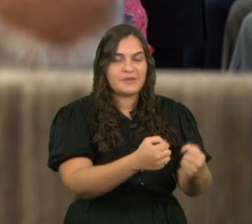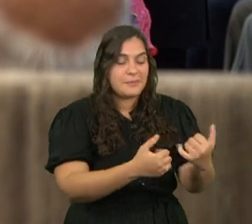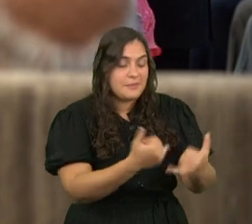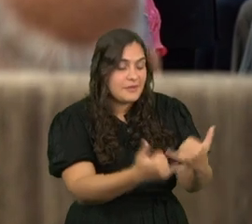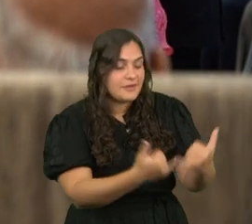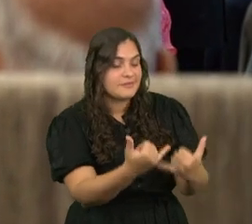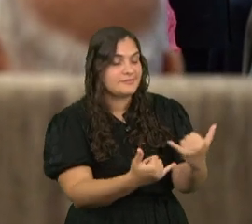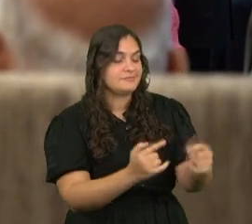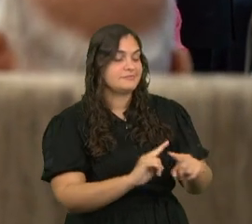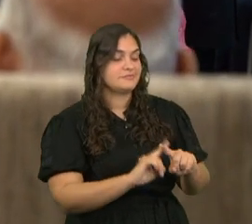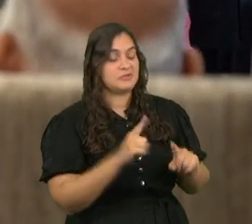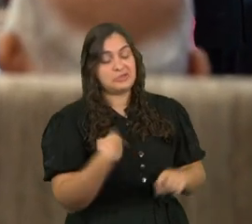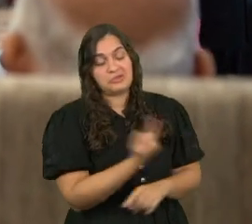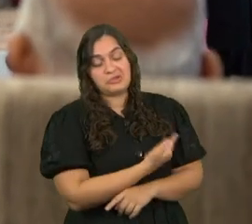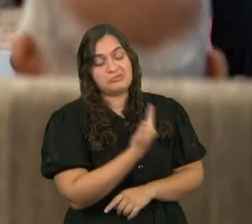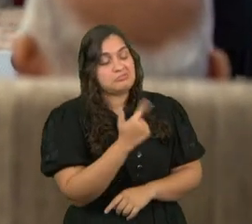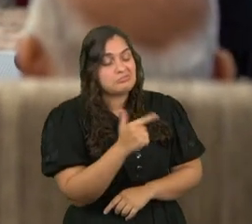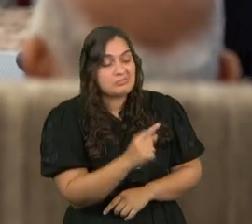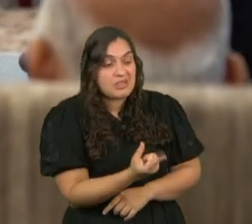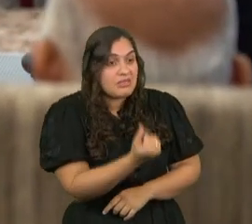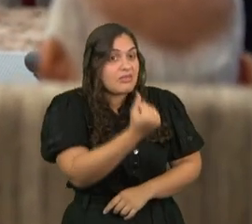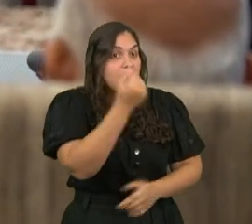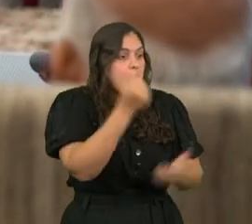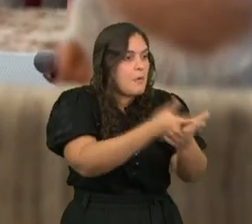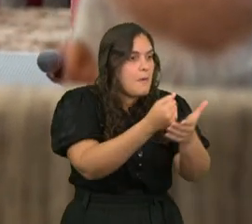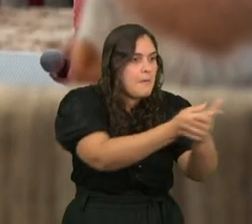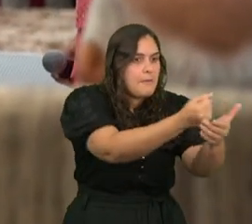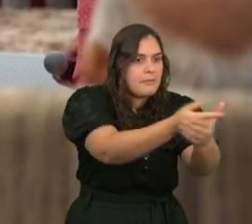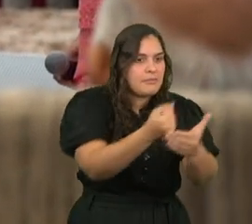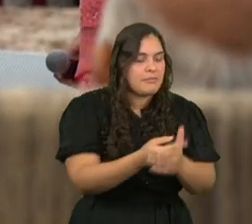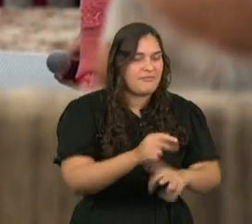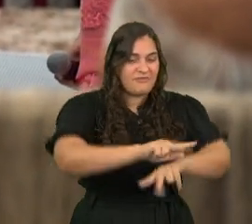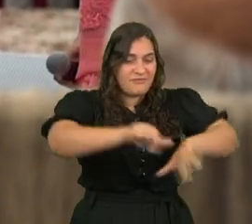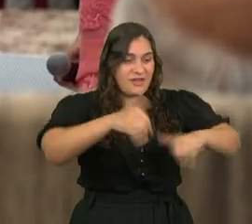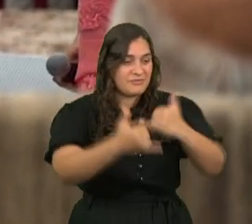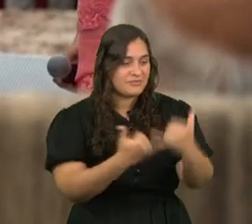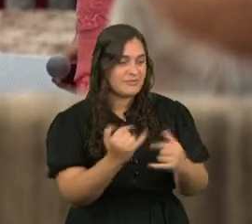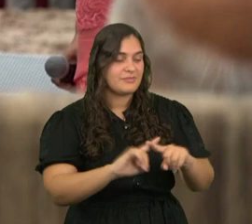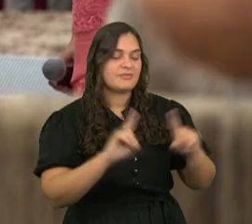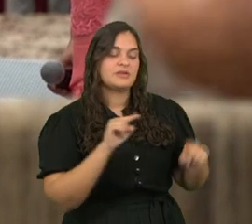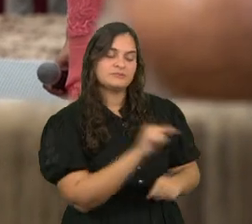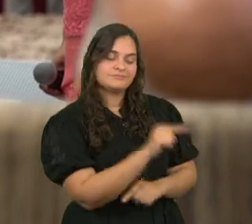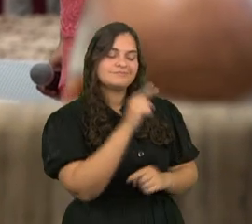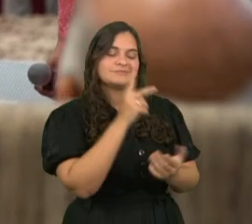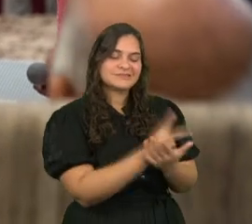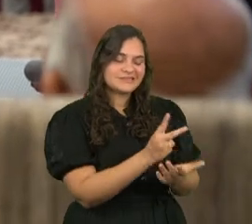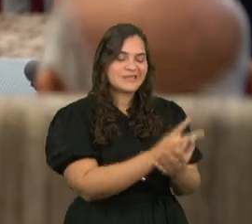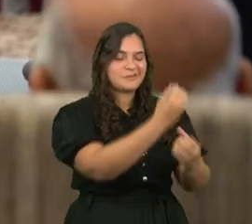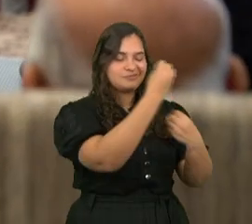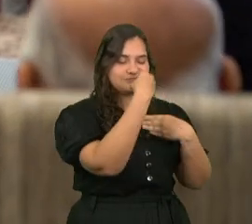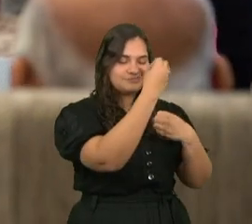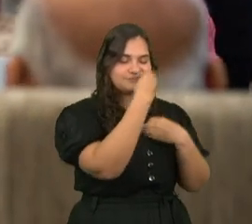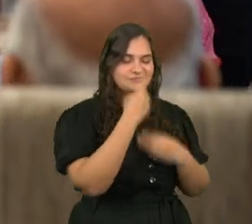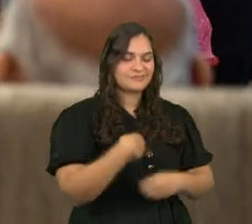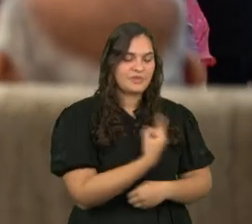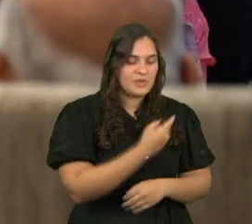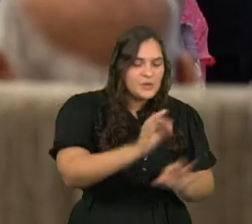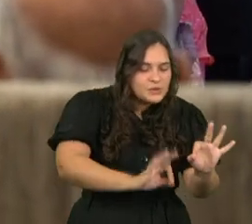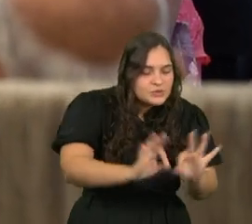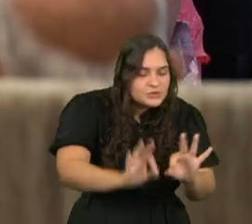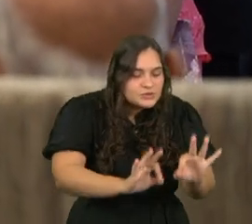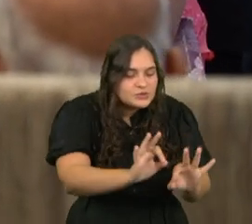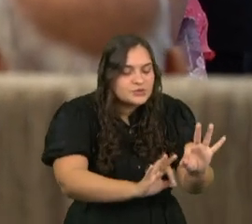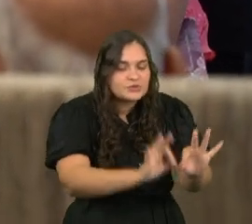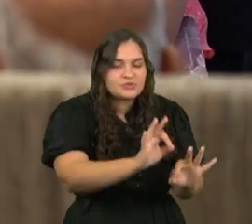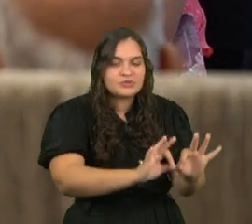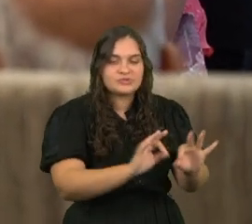criar brinquedos, a fazer, a juntar latas, fazer coisas e brincar. desde o pente que minha